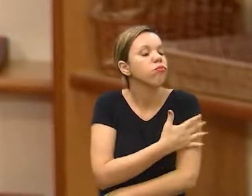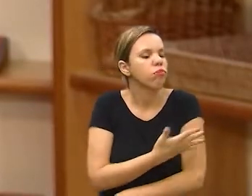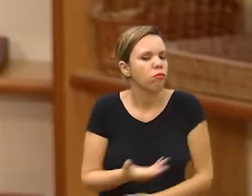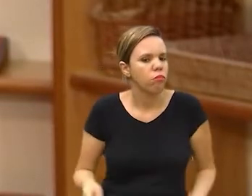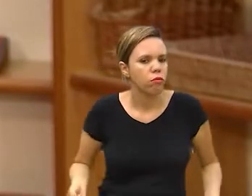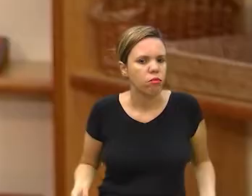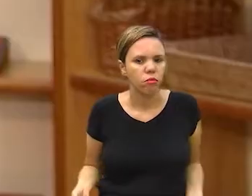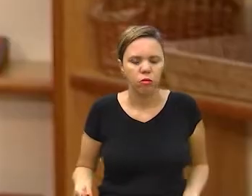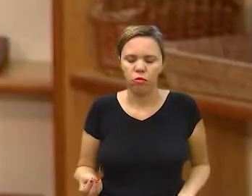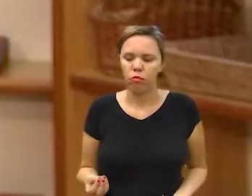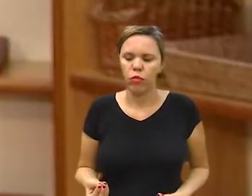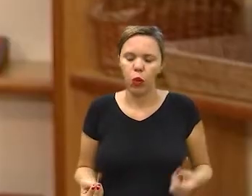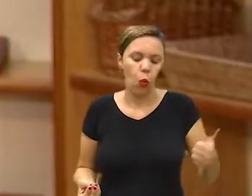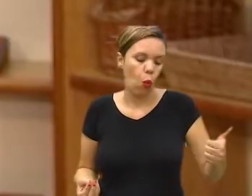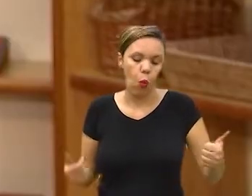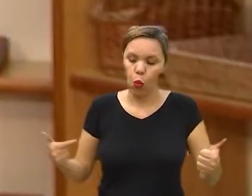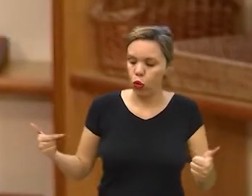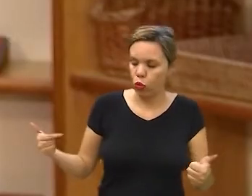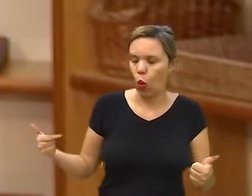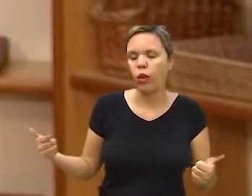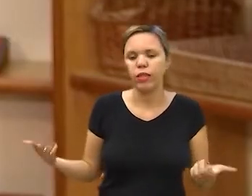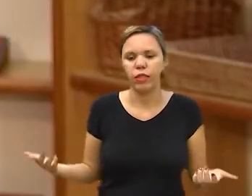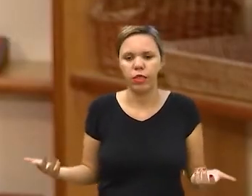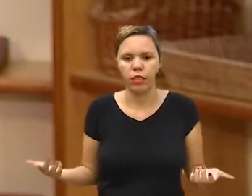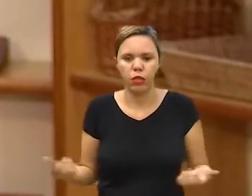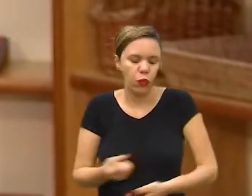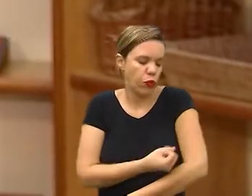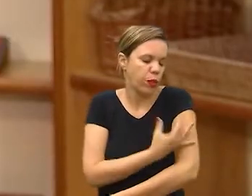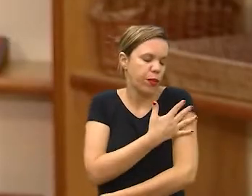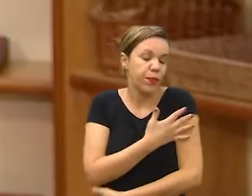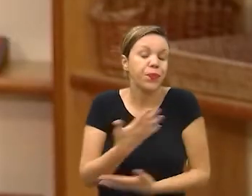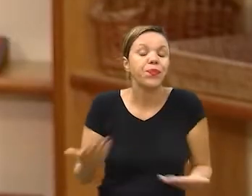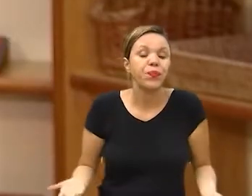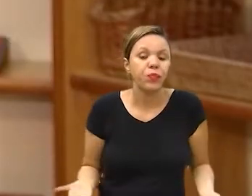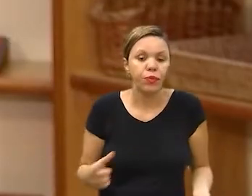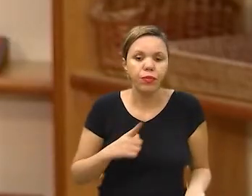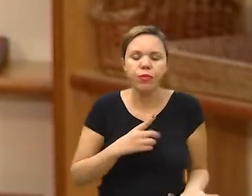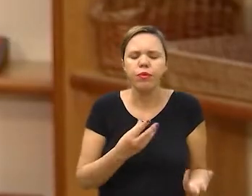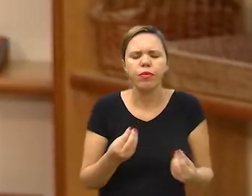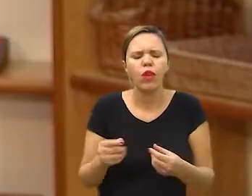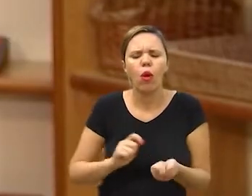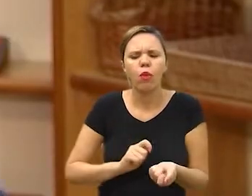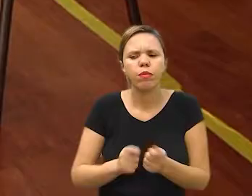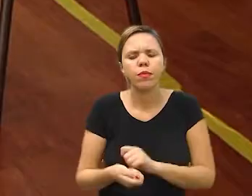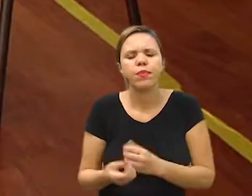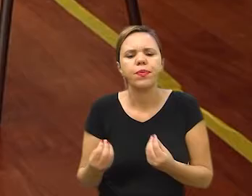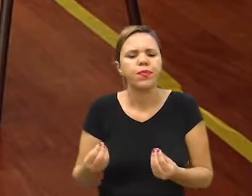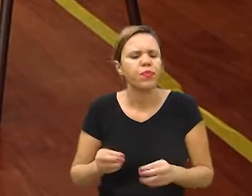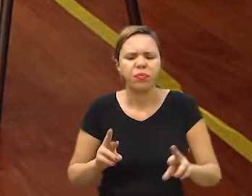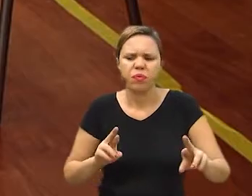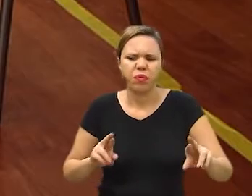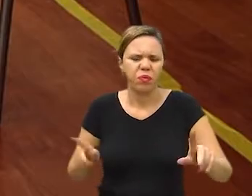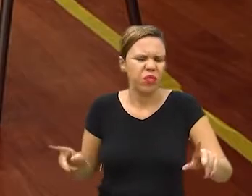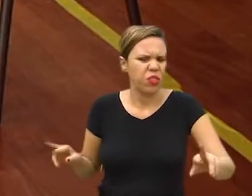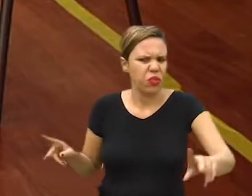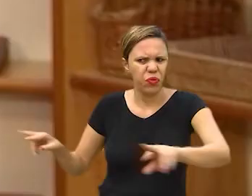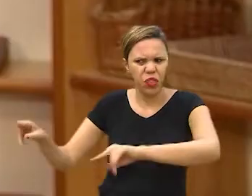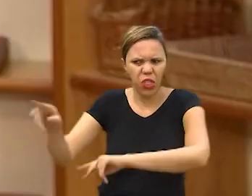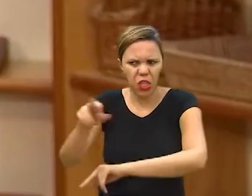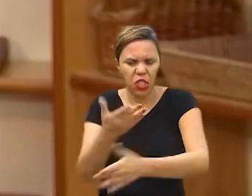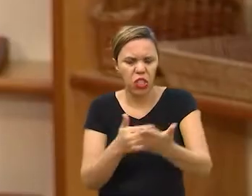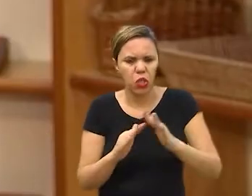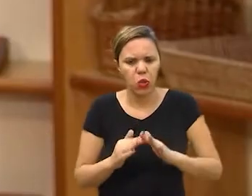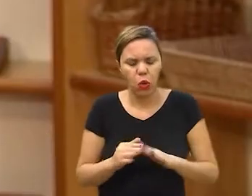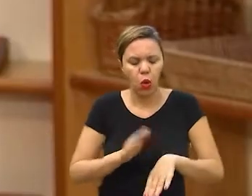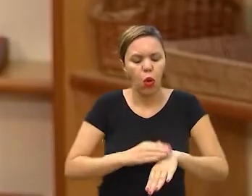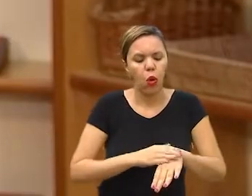né? Ou Fundamental 2, até Fundamental 1 ainda tem bastante. Como é que elas se adaptam? Porque não é igual, né?